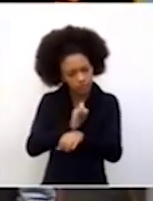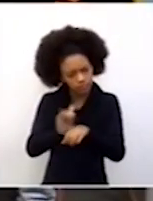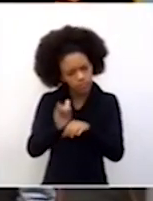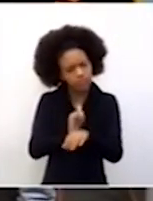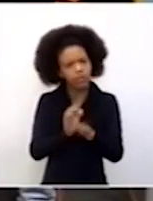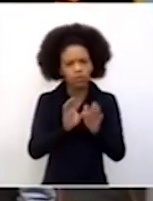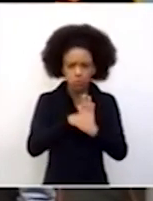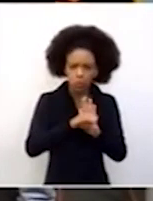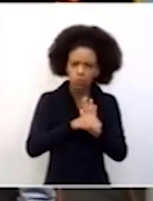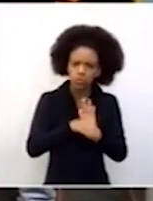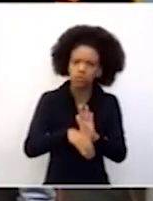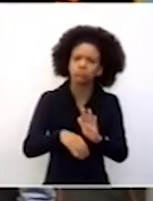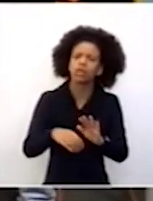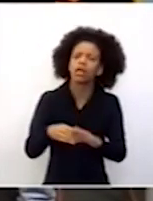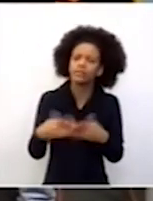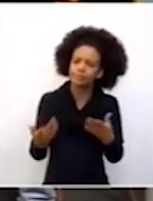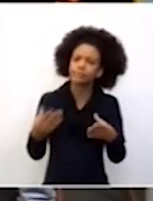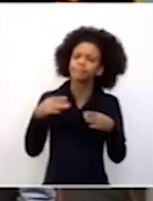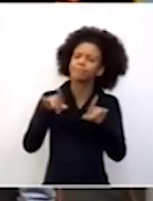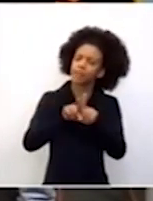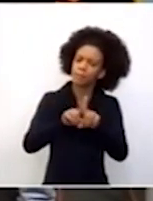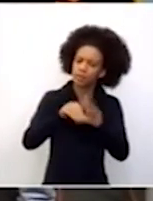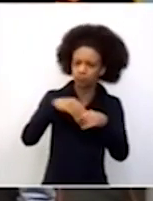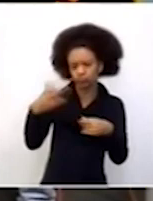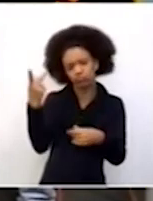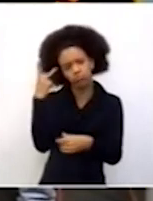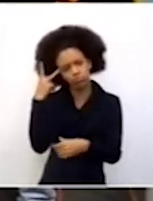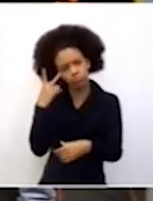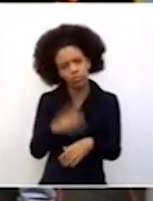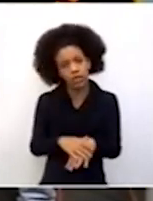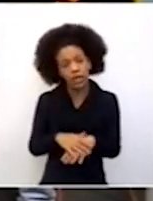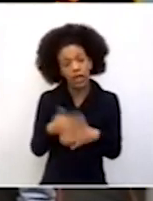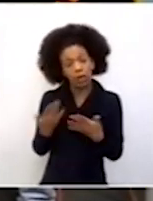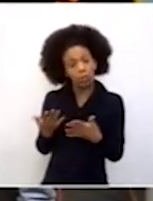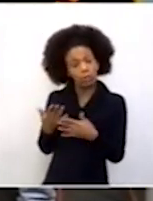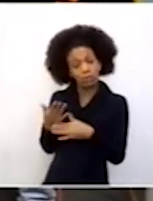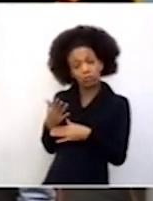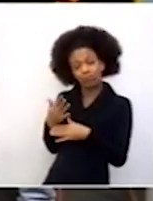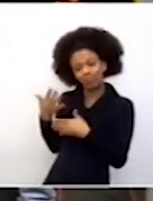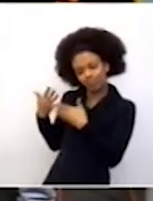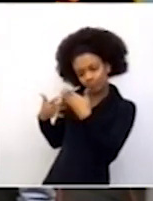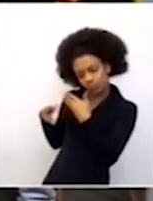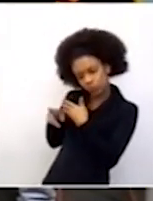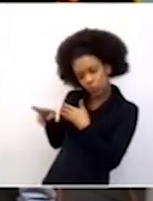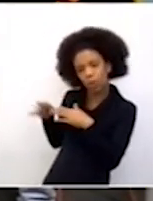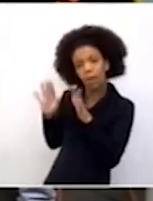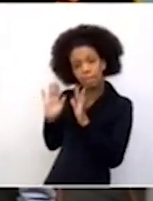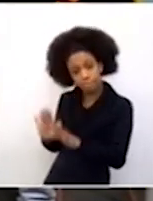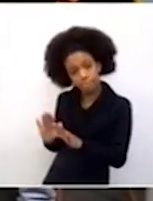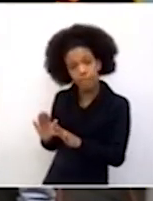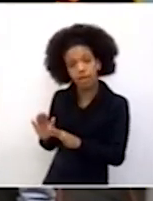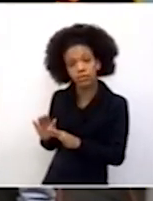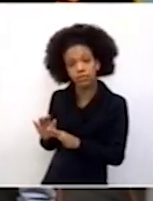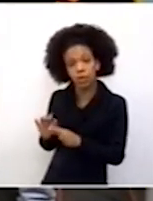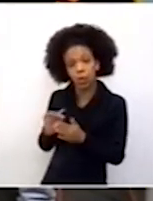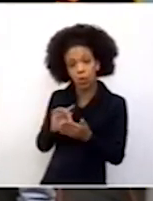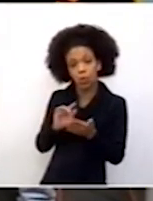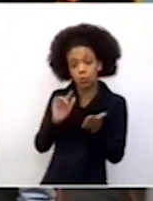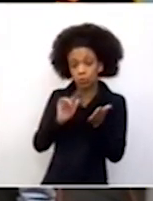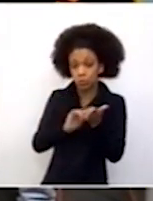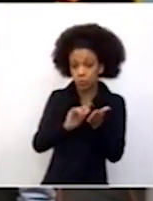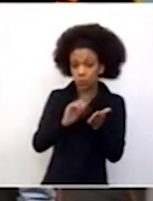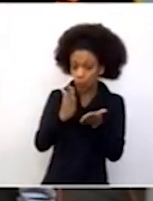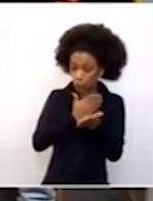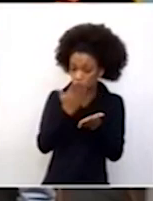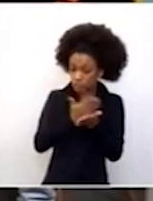e do componente do currículo paulista do Estado de São Paulo, né, Denise? Olha, não consegui ler o nome do professor, mas colocou assim, que os livros dele são ótimos,